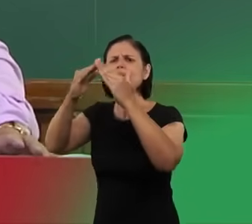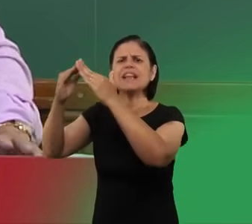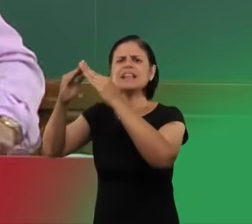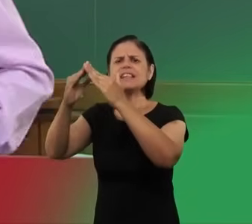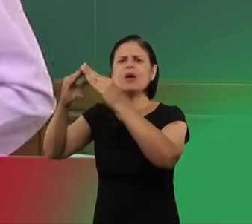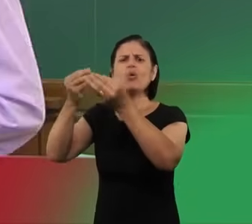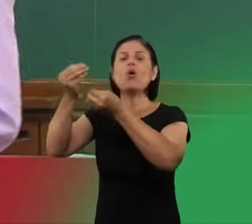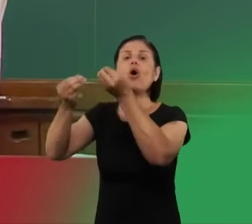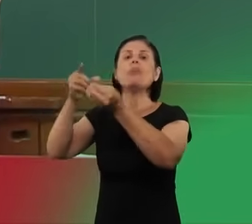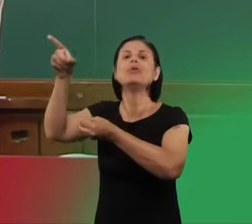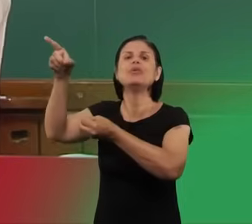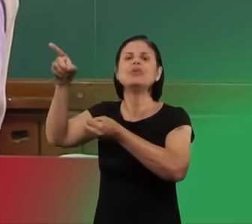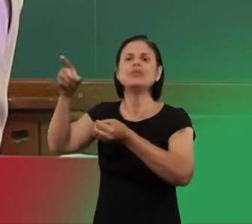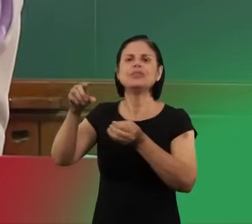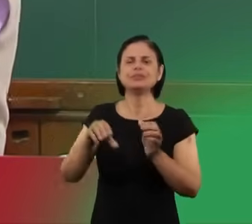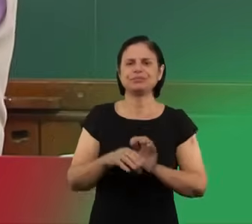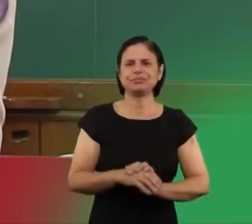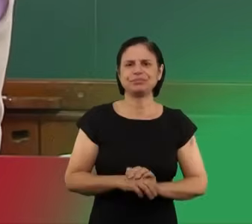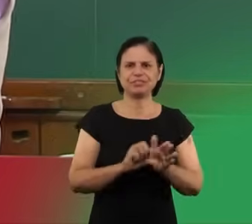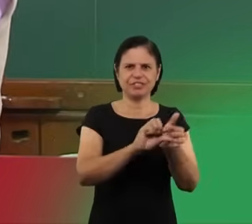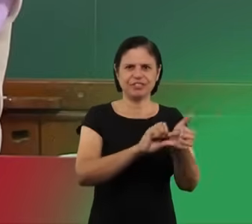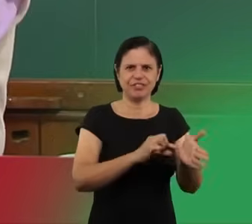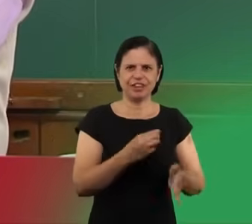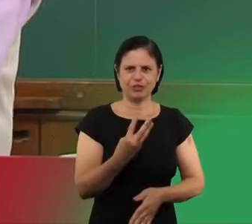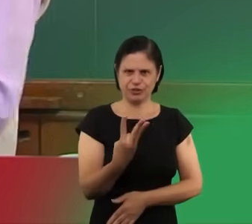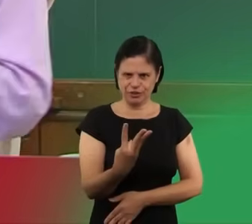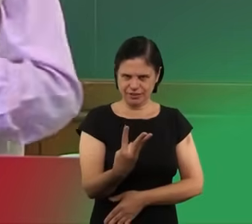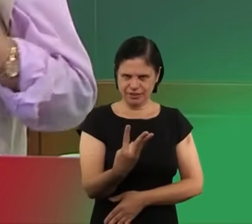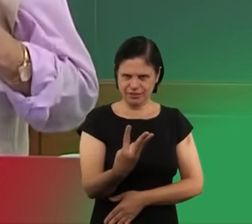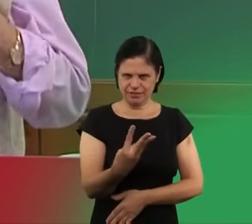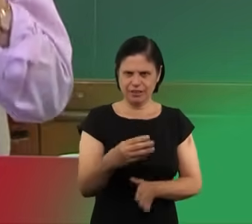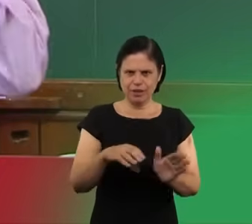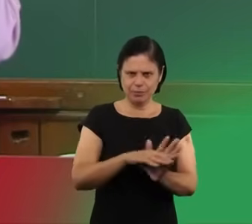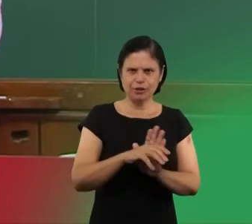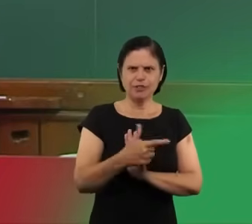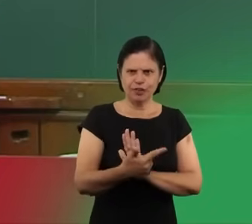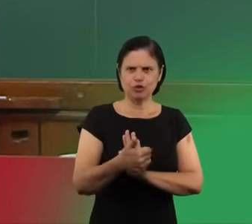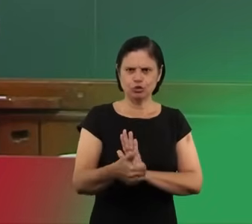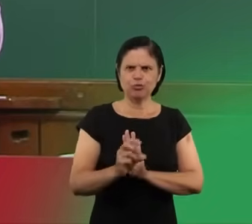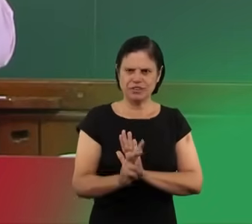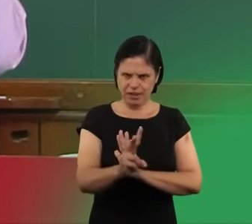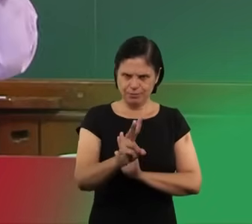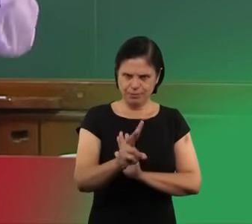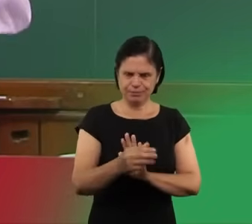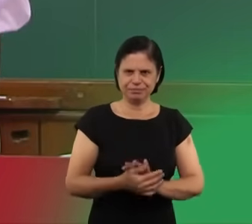mesmo capítulo, capítulo 21. Estamos sempre no capítulo 21. Vamos ler comigo?